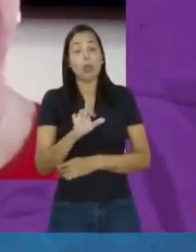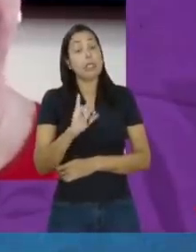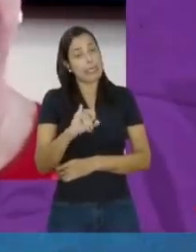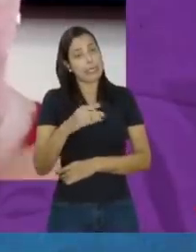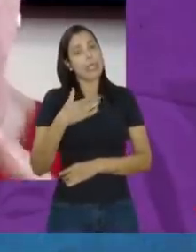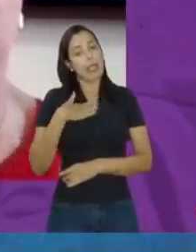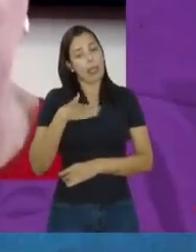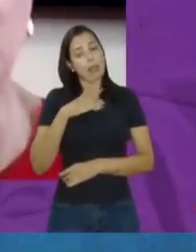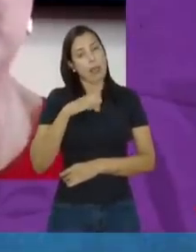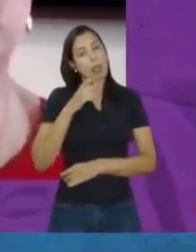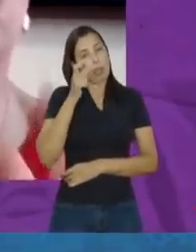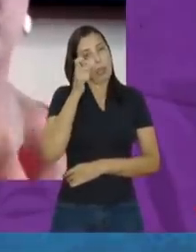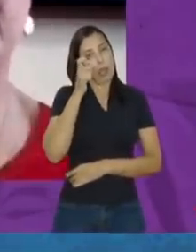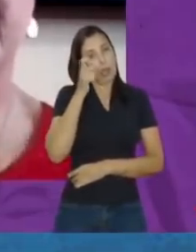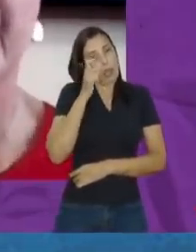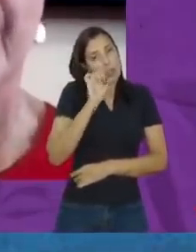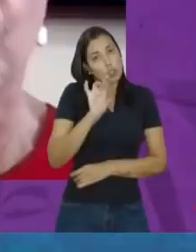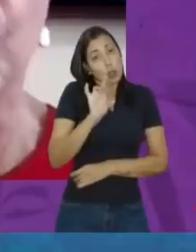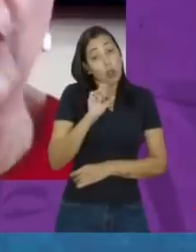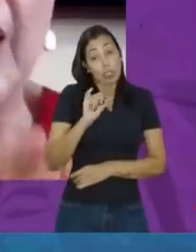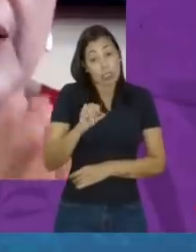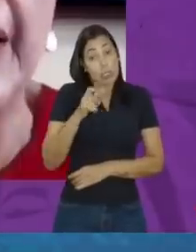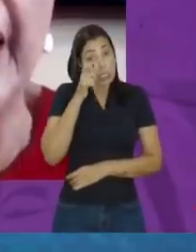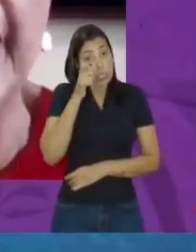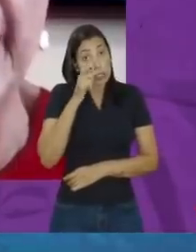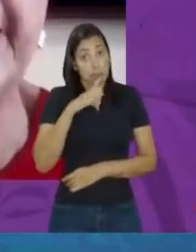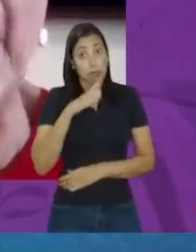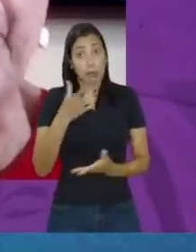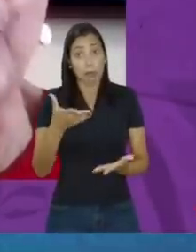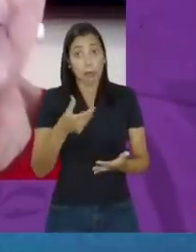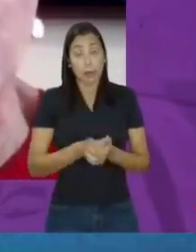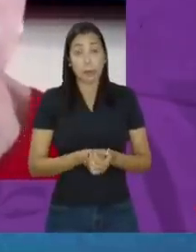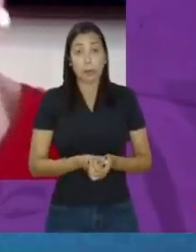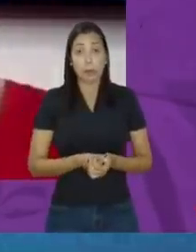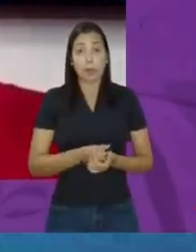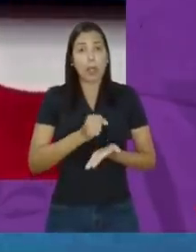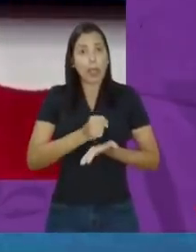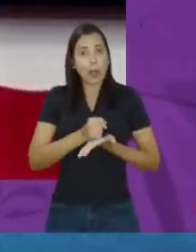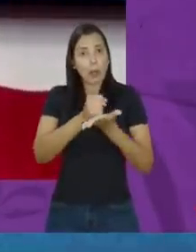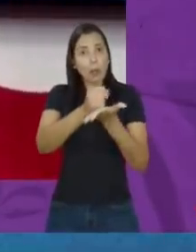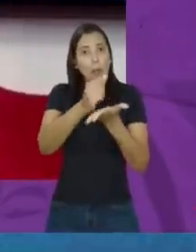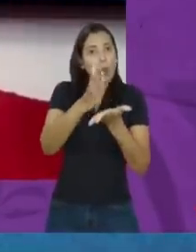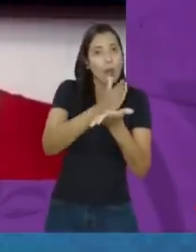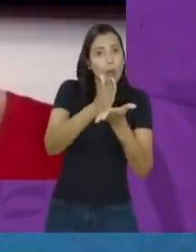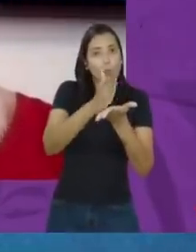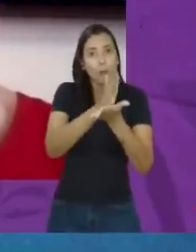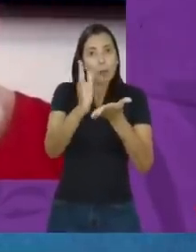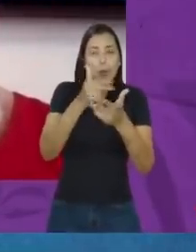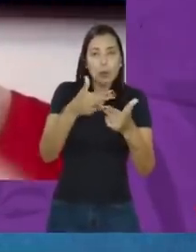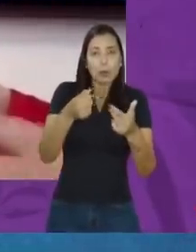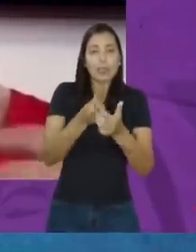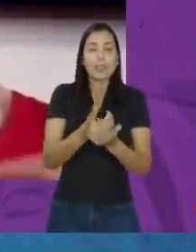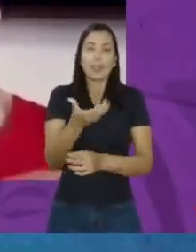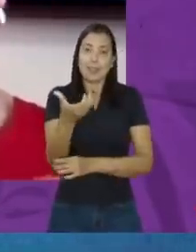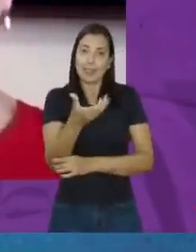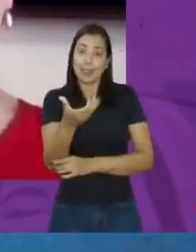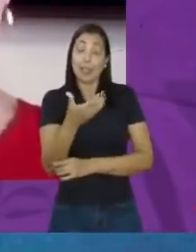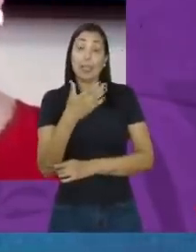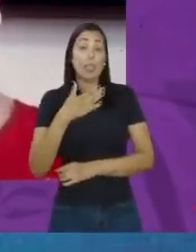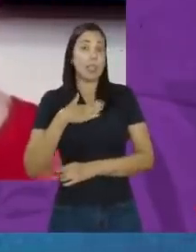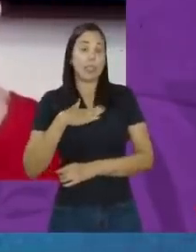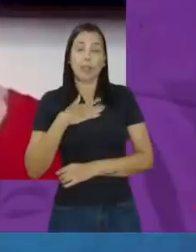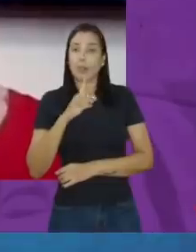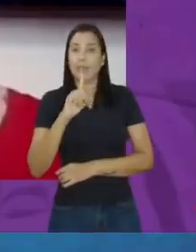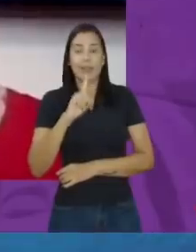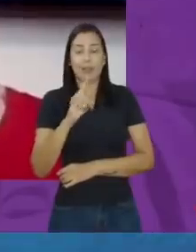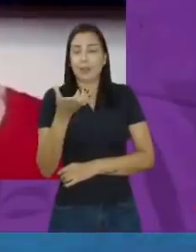interessa. Só quando vem em apoio a alguma coisa que ela defende. E no meu caso, ela não